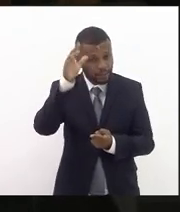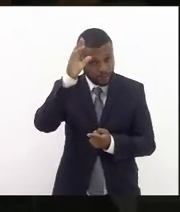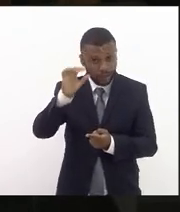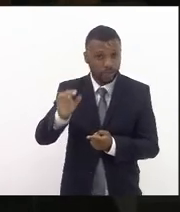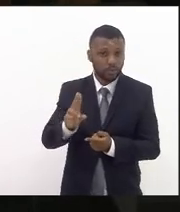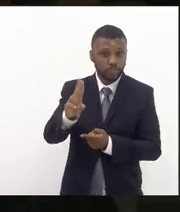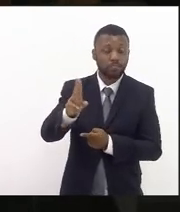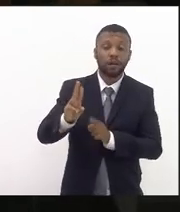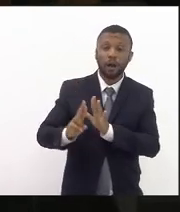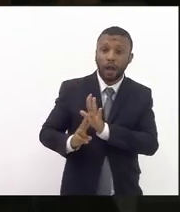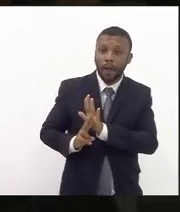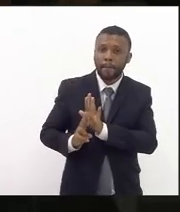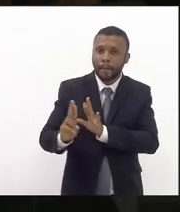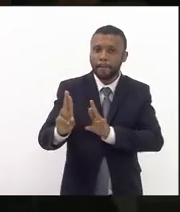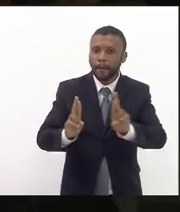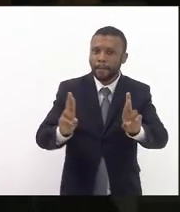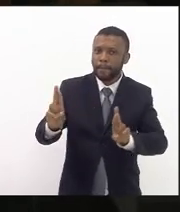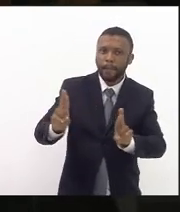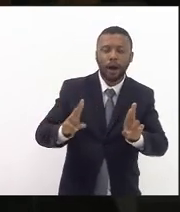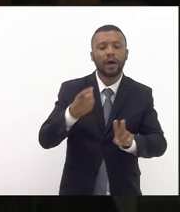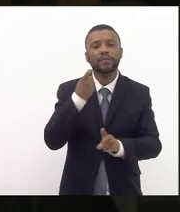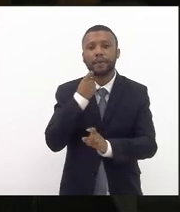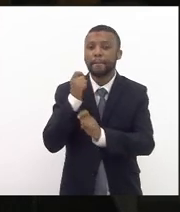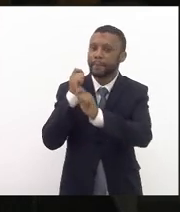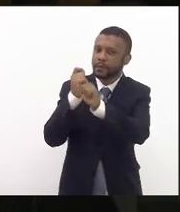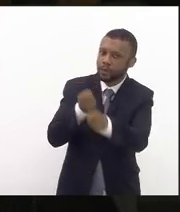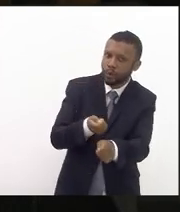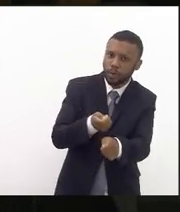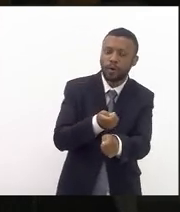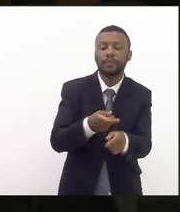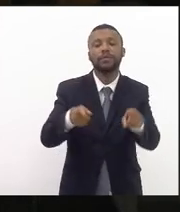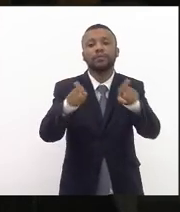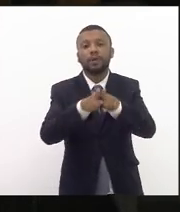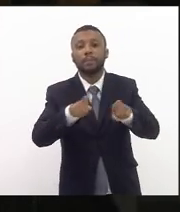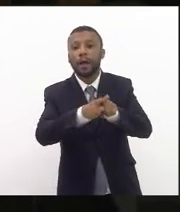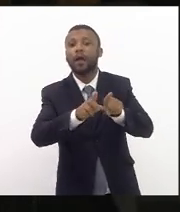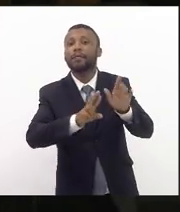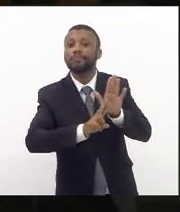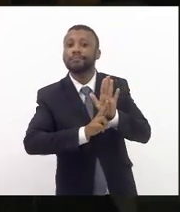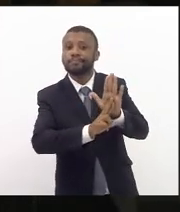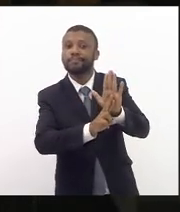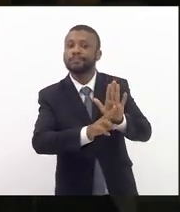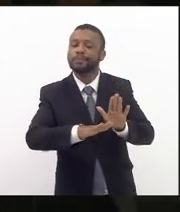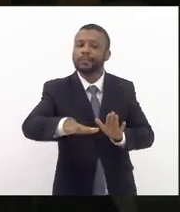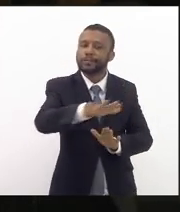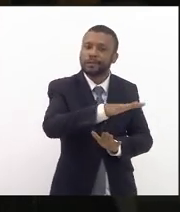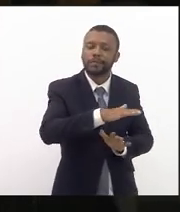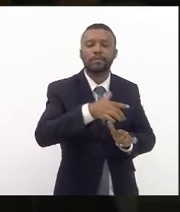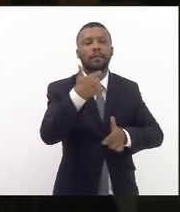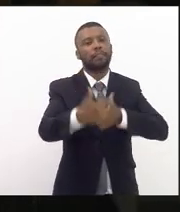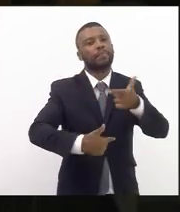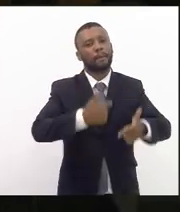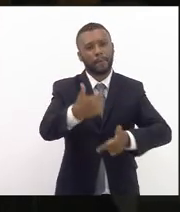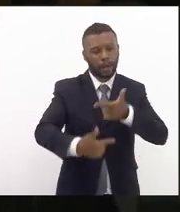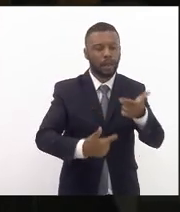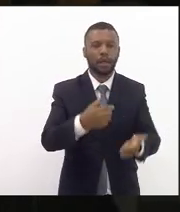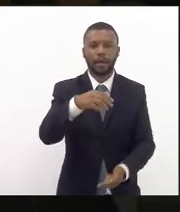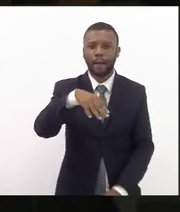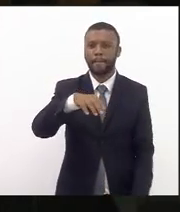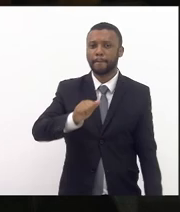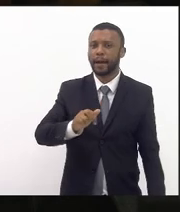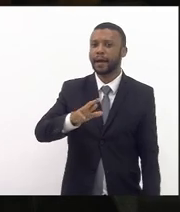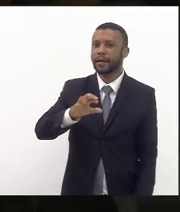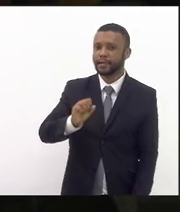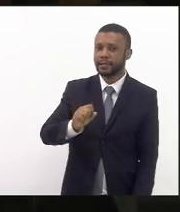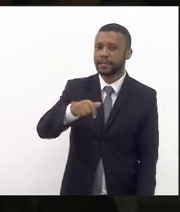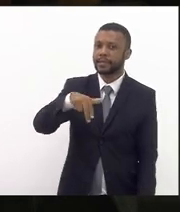apenas representantes de pescadores artesanais, mas representantes das valorosas e trabalhadoras mulheres